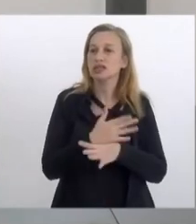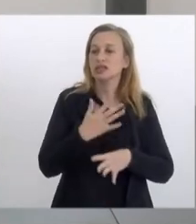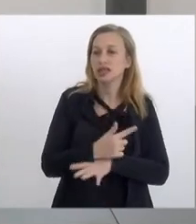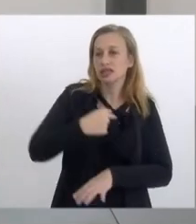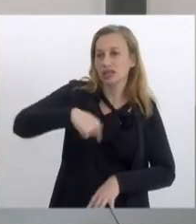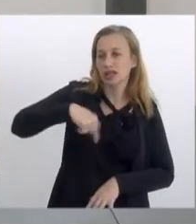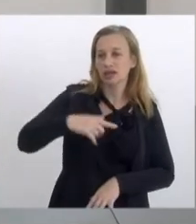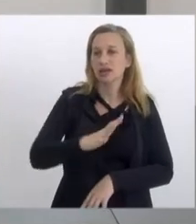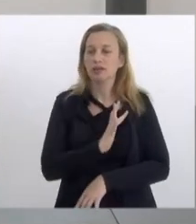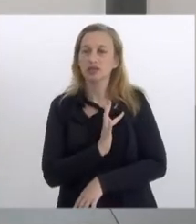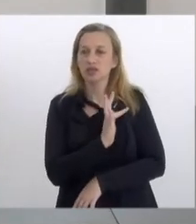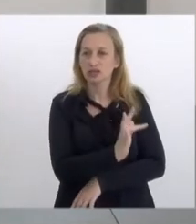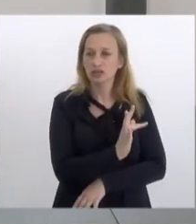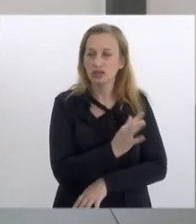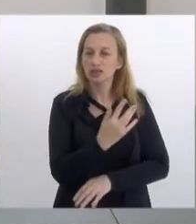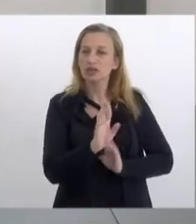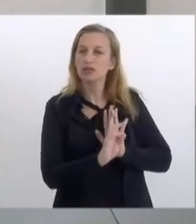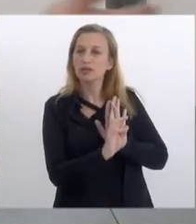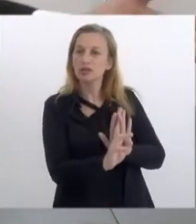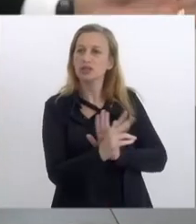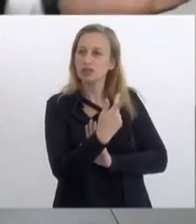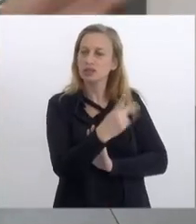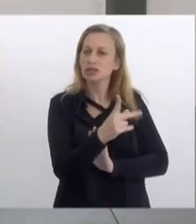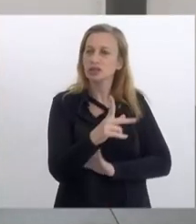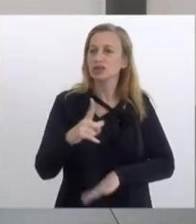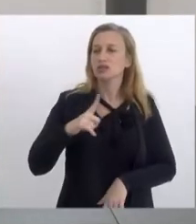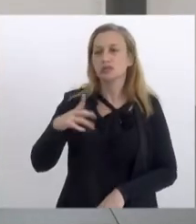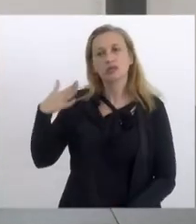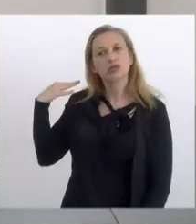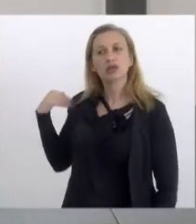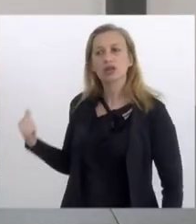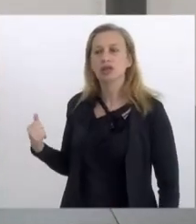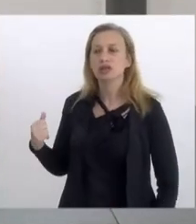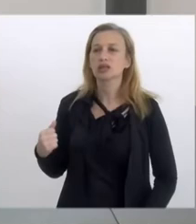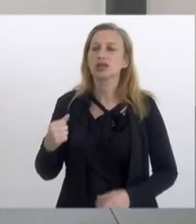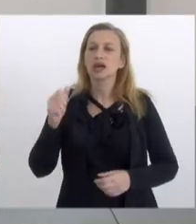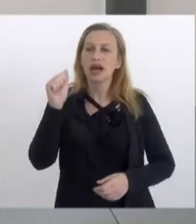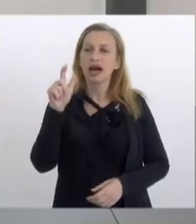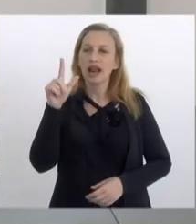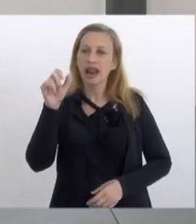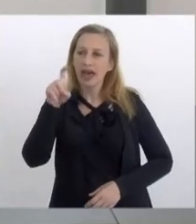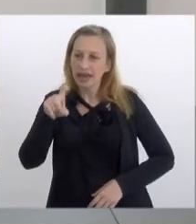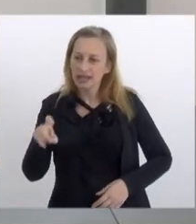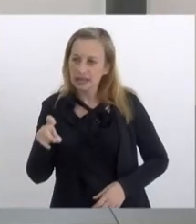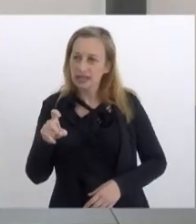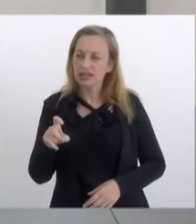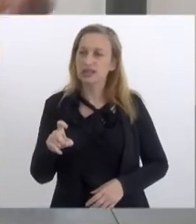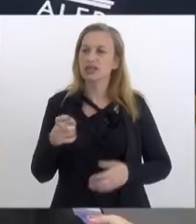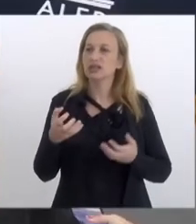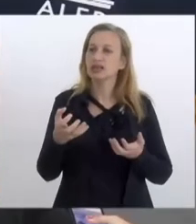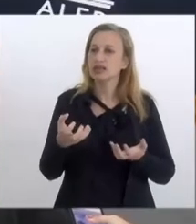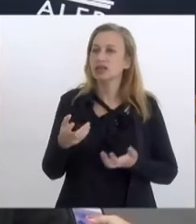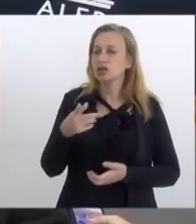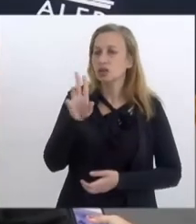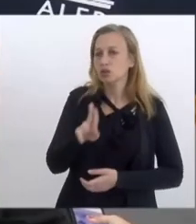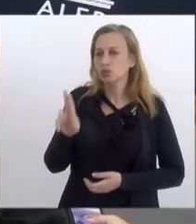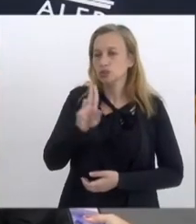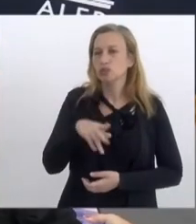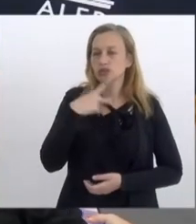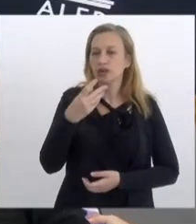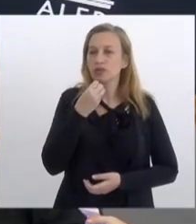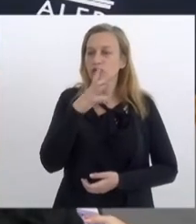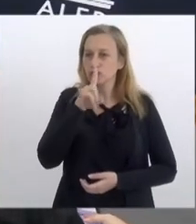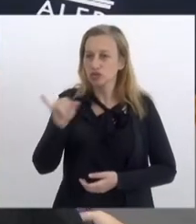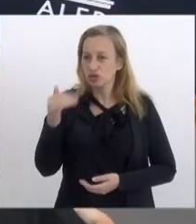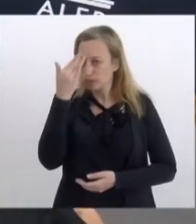Baixada Fluminense, na sua grande representatividade, tem aqui ao meu lado o senhor Alex Henrique, queria que fazer uso da palavra. Muito bom